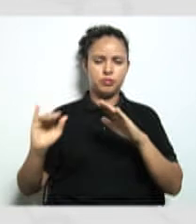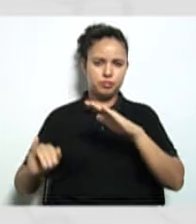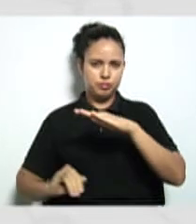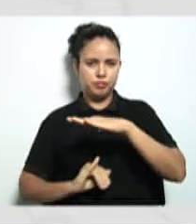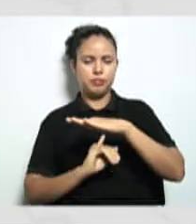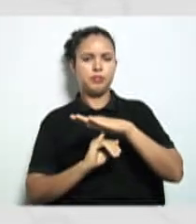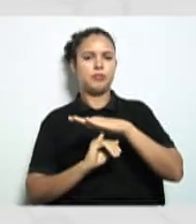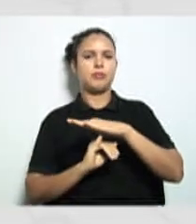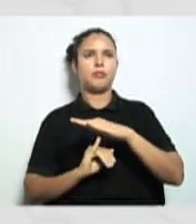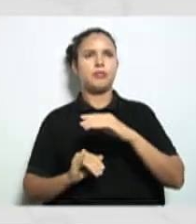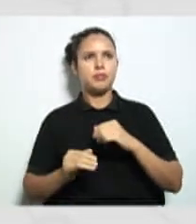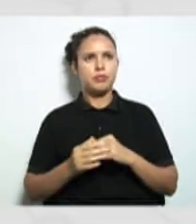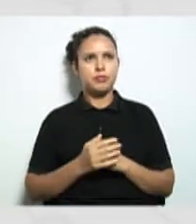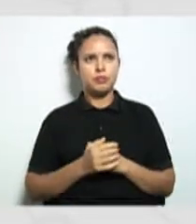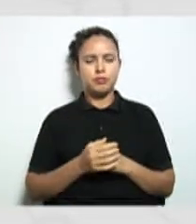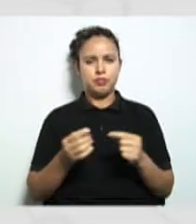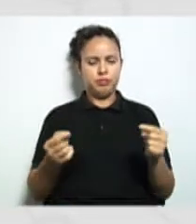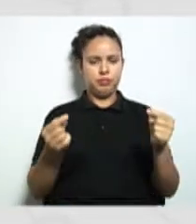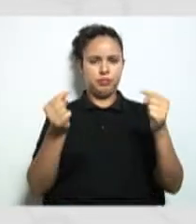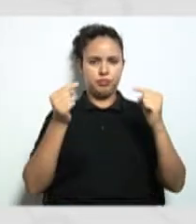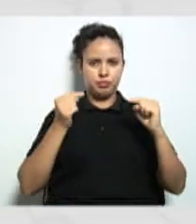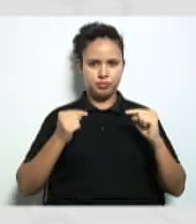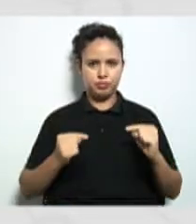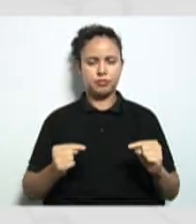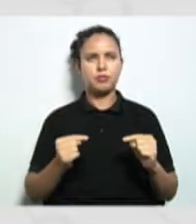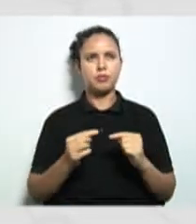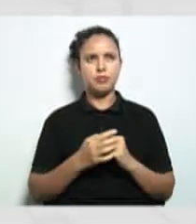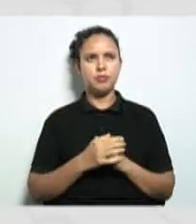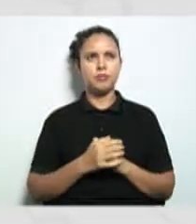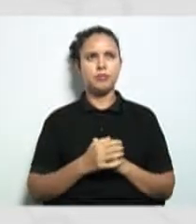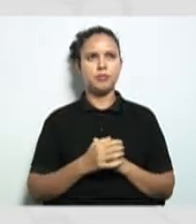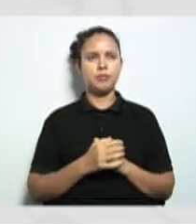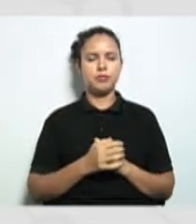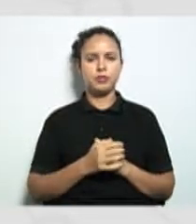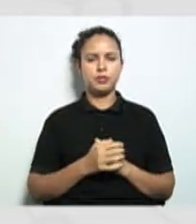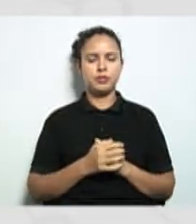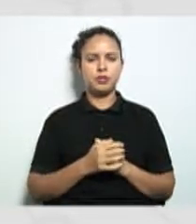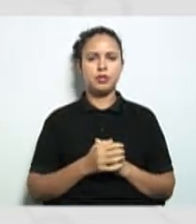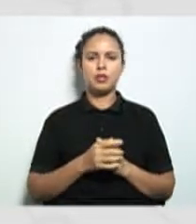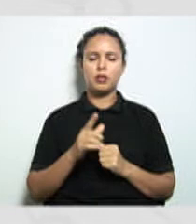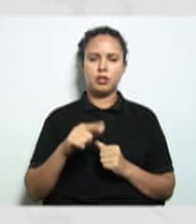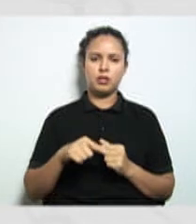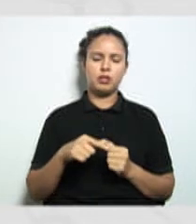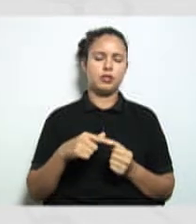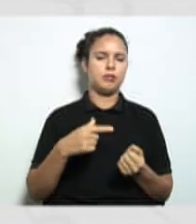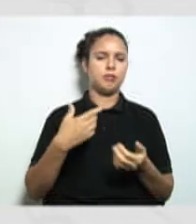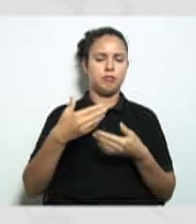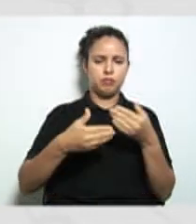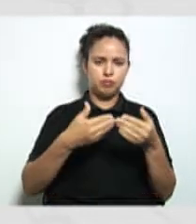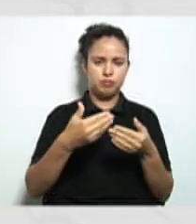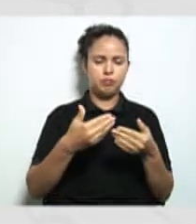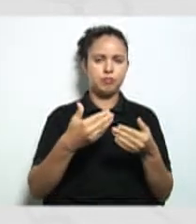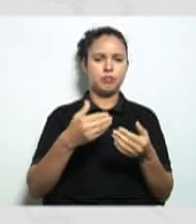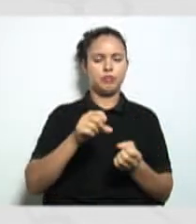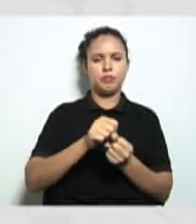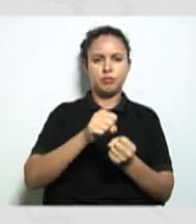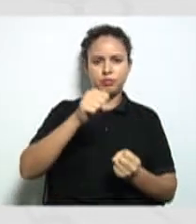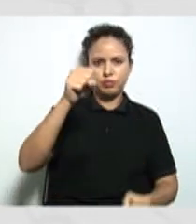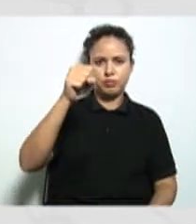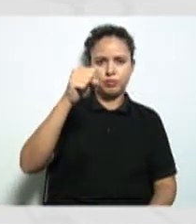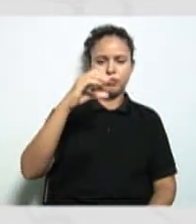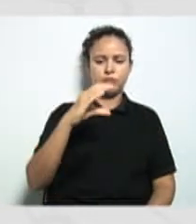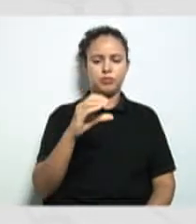instituição. Depois nós temos aqui, olha, o corpo, né, desse banner, que tem